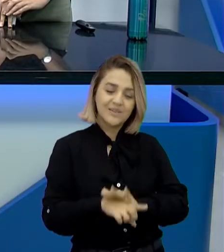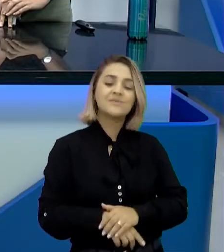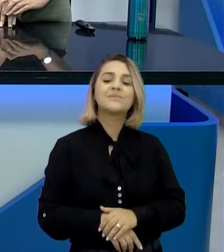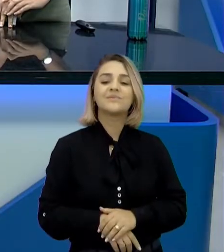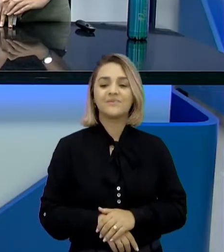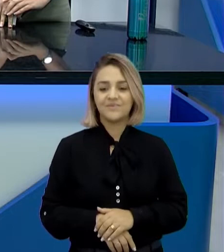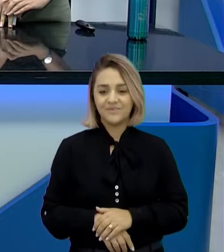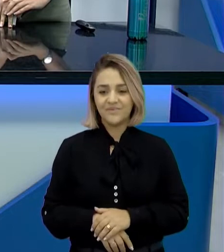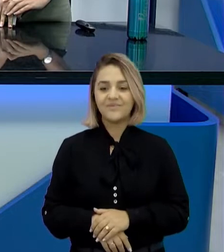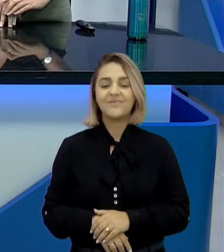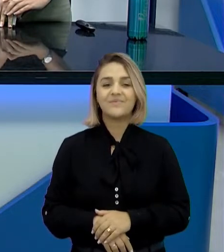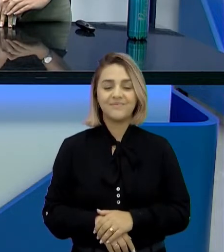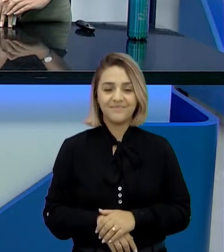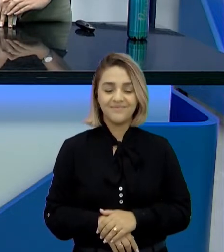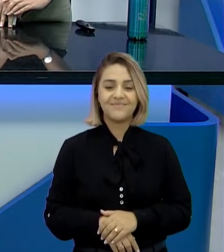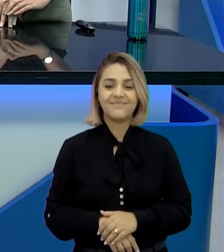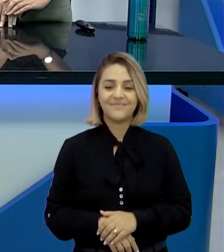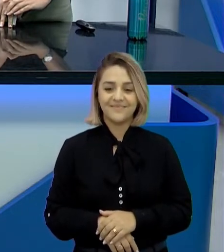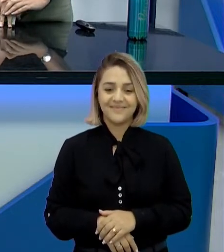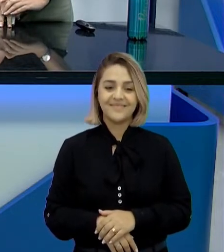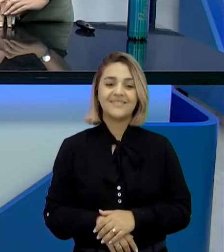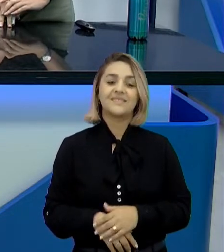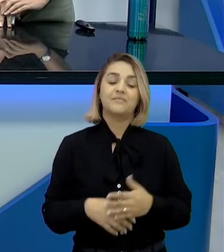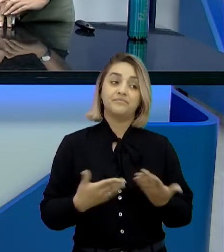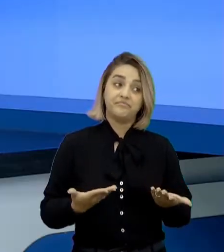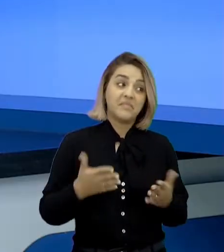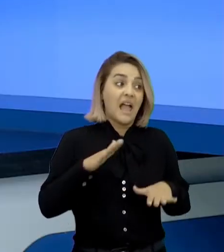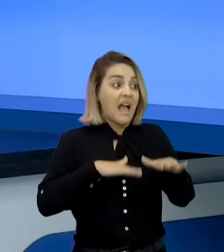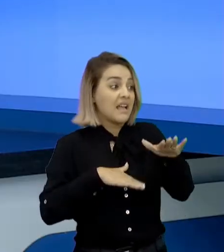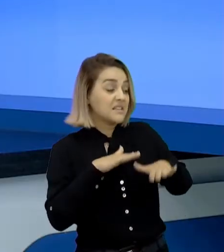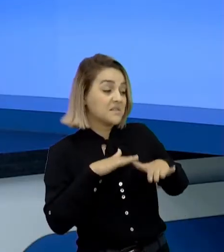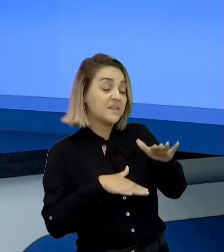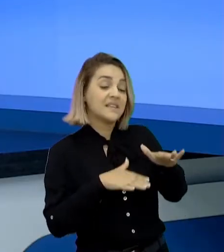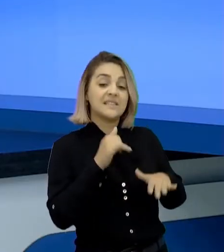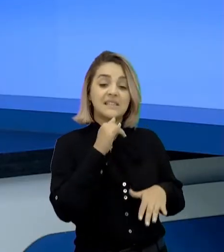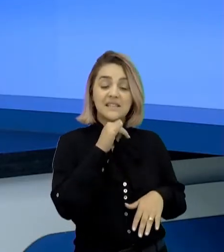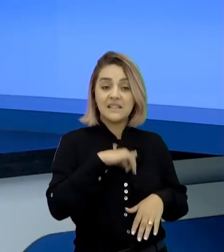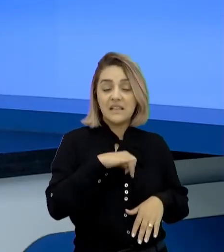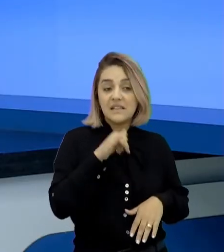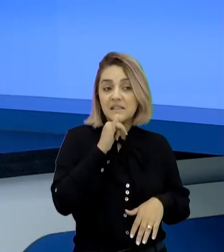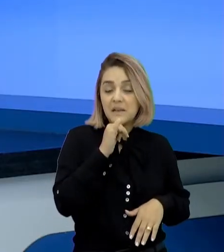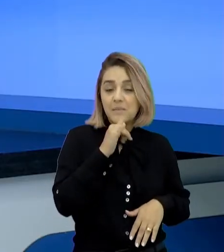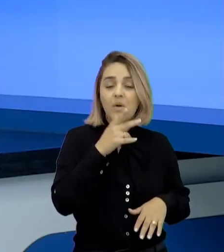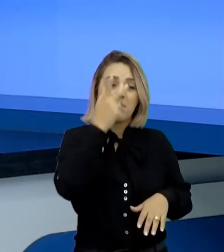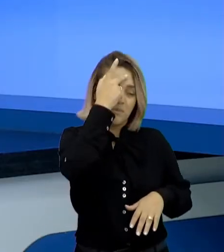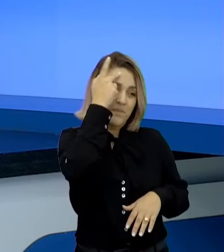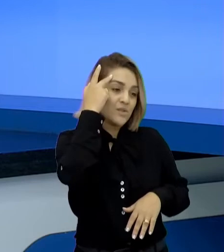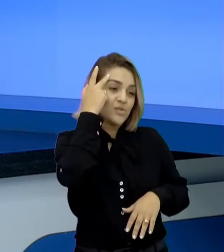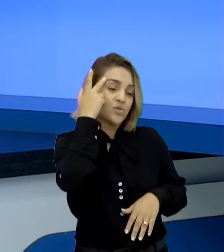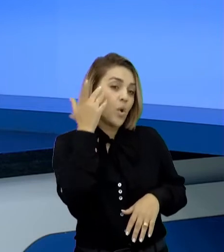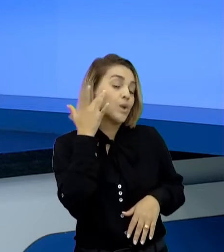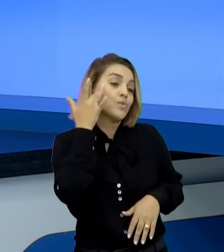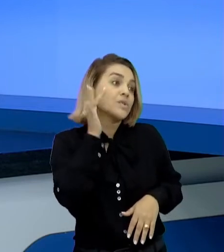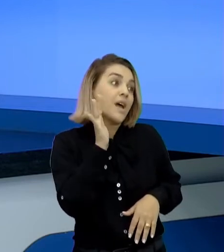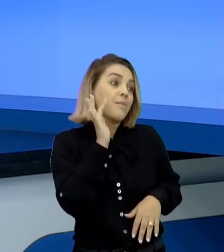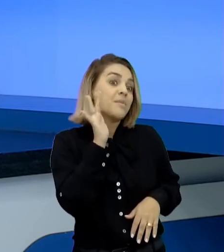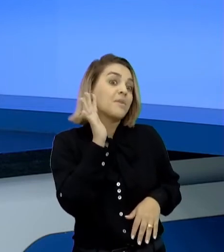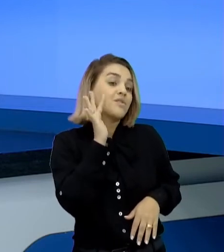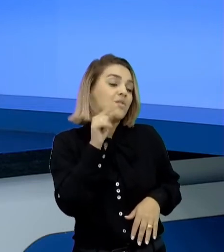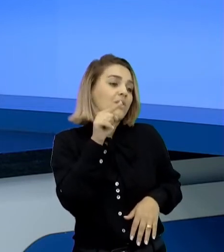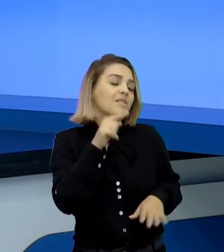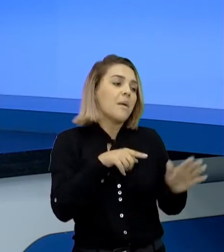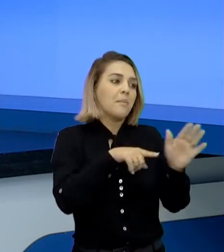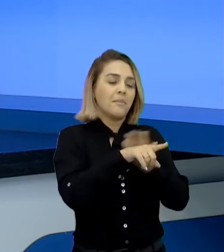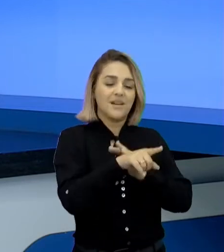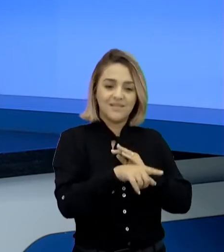Desse daí eu posso esperar de tudo. E às vezes tem alguns também que o cara tem que ir preparado porque sabe que sai alguma coisa da cartola lá